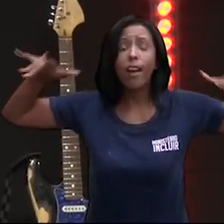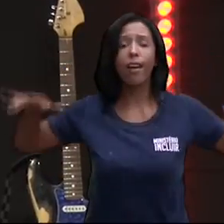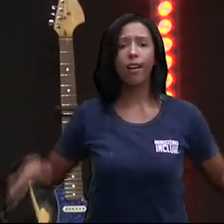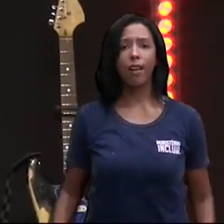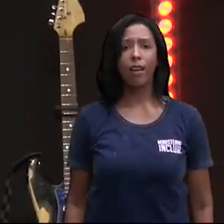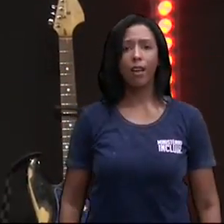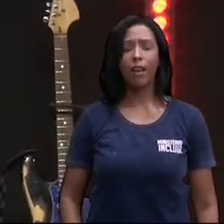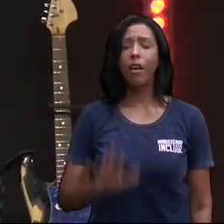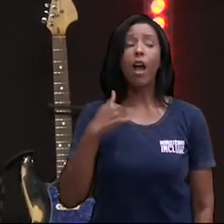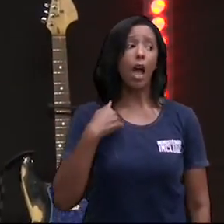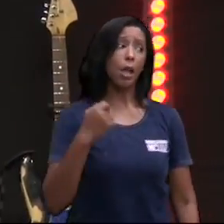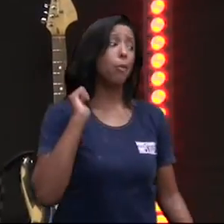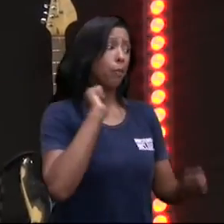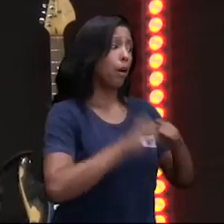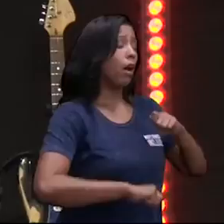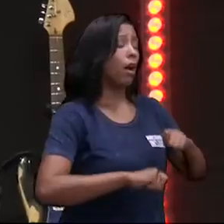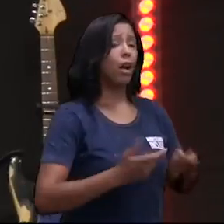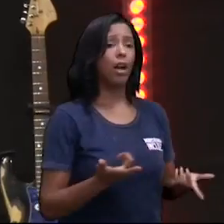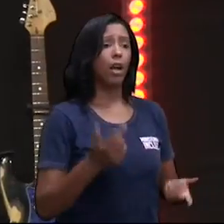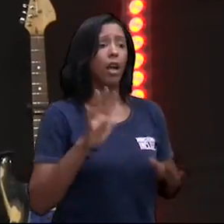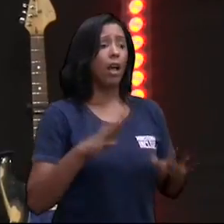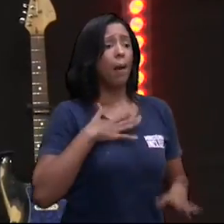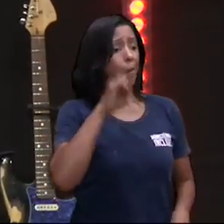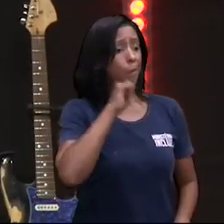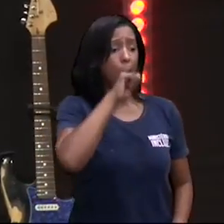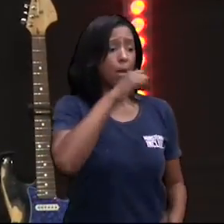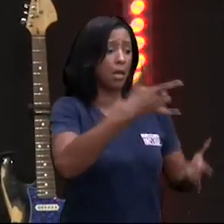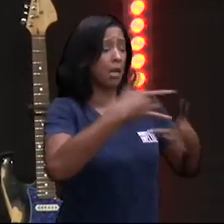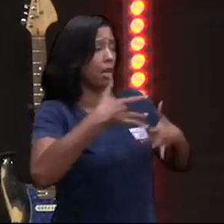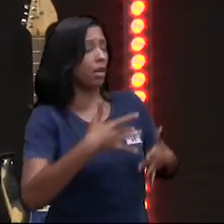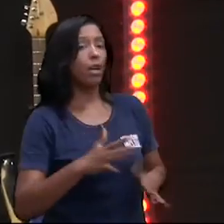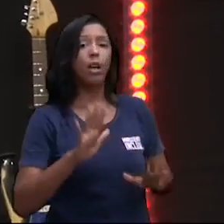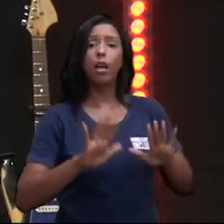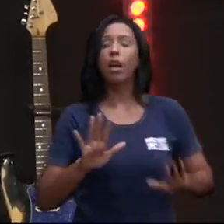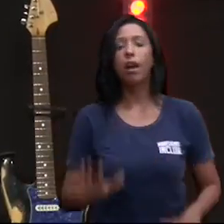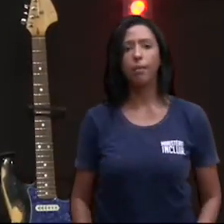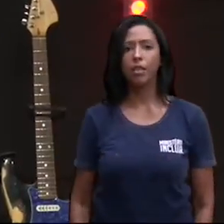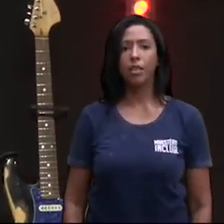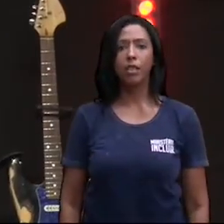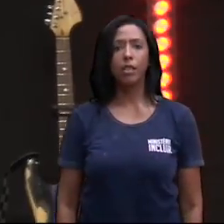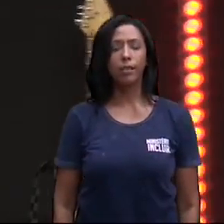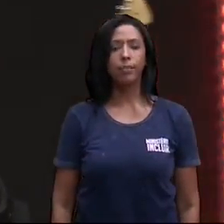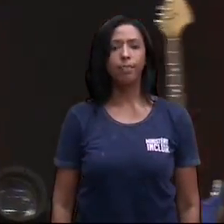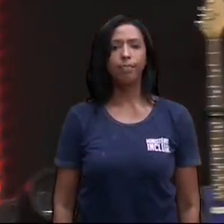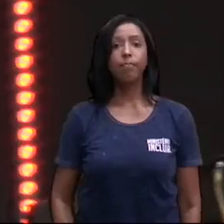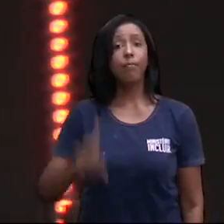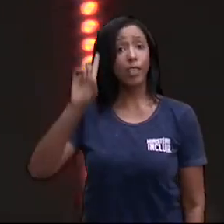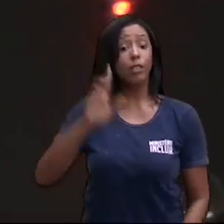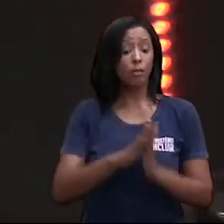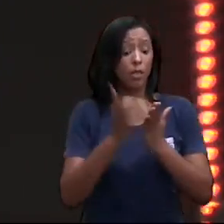criar pastor para os meus irmãos era só elogio para mim era só humilhação